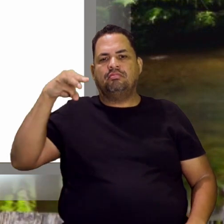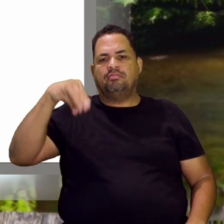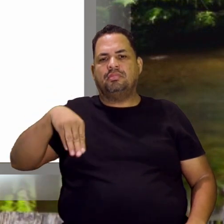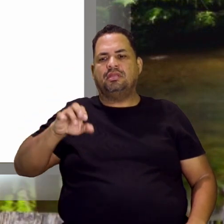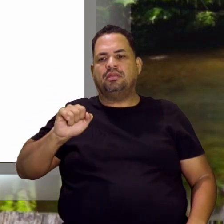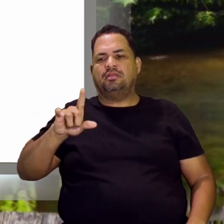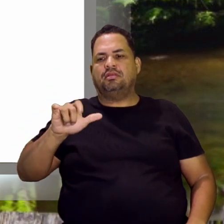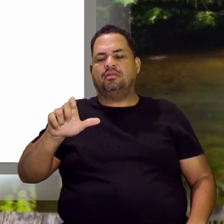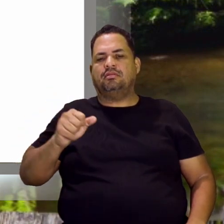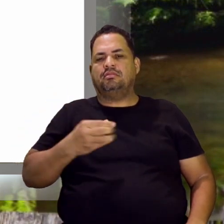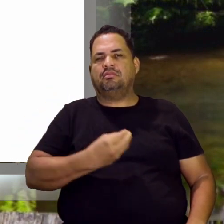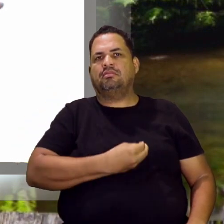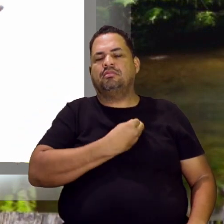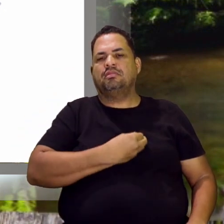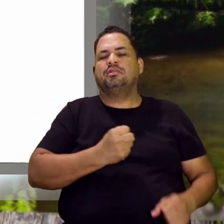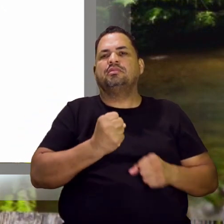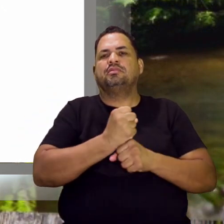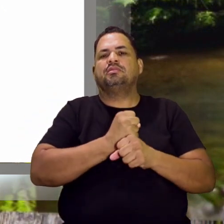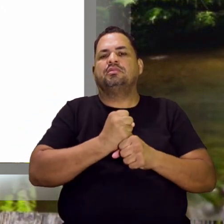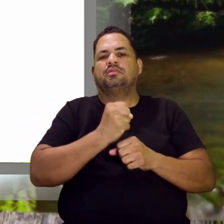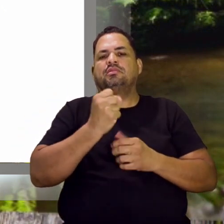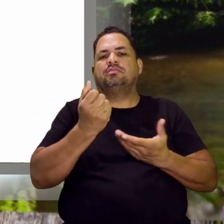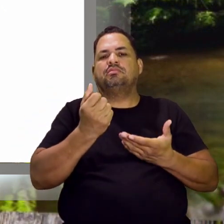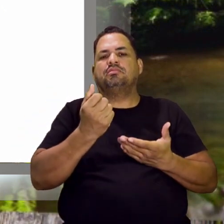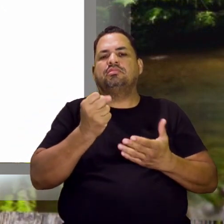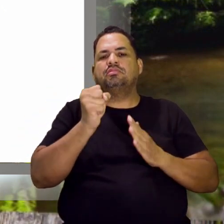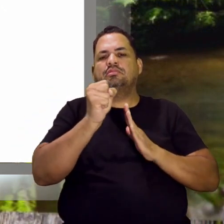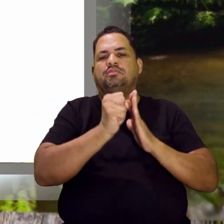ali no século